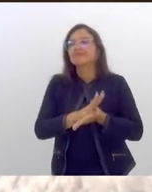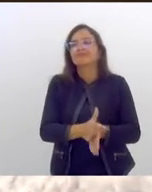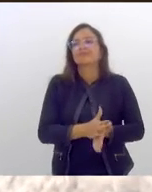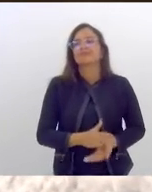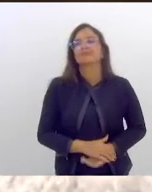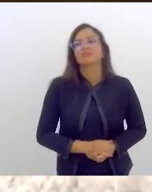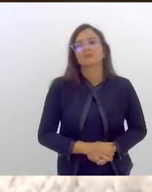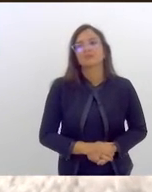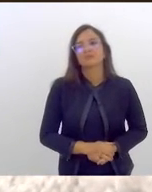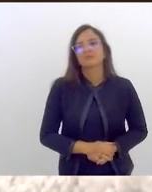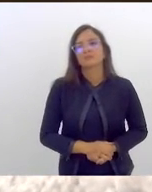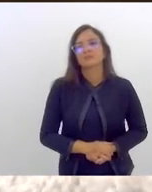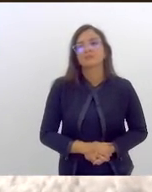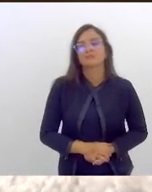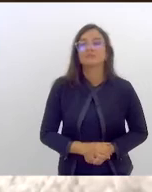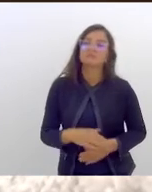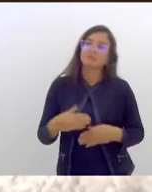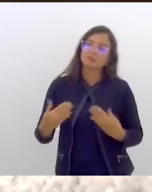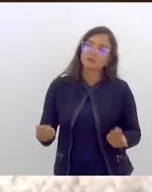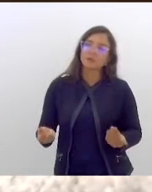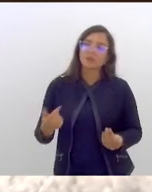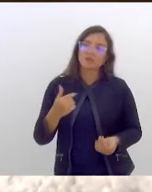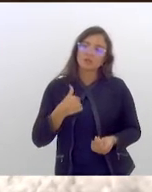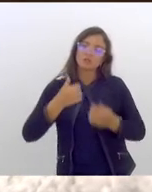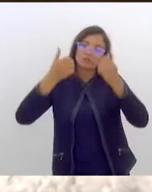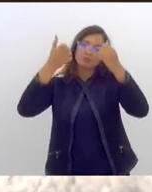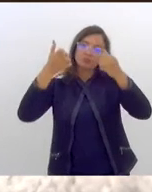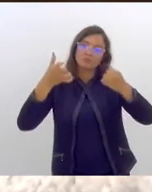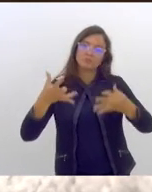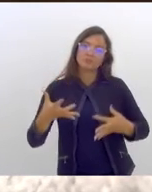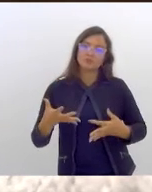assim por isso senhora Presidente é